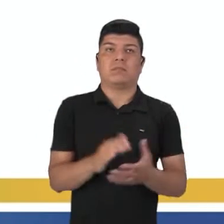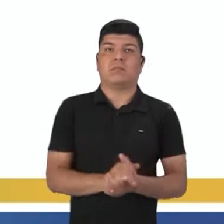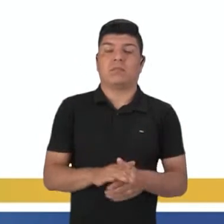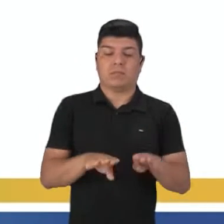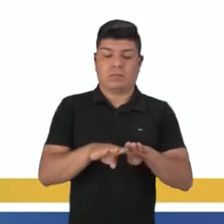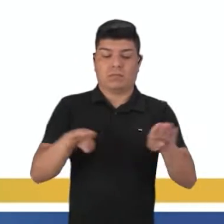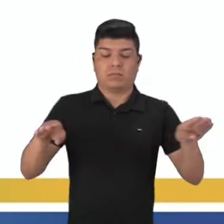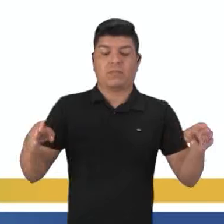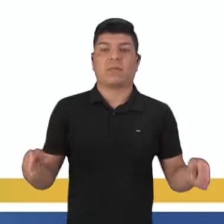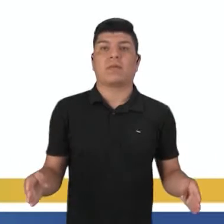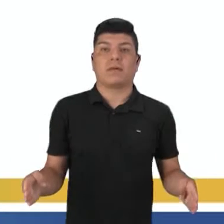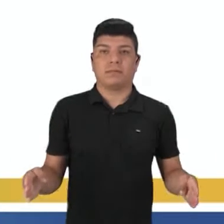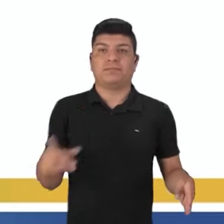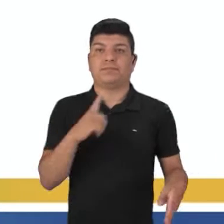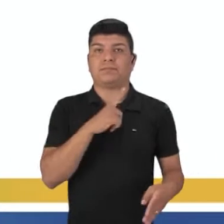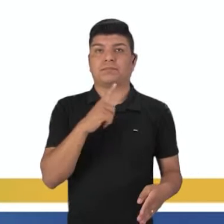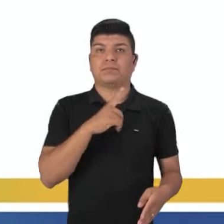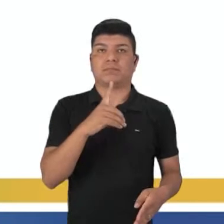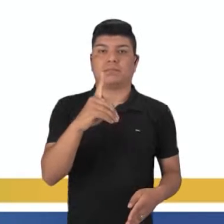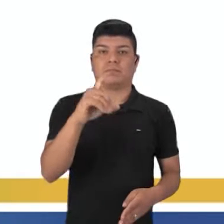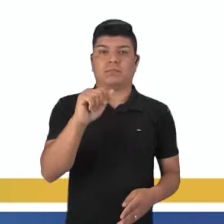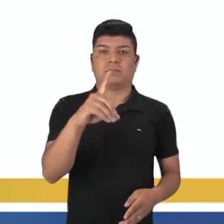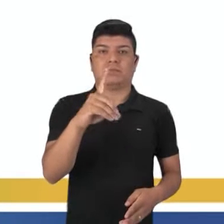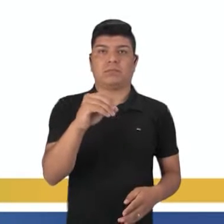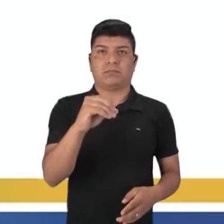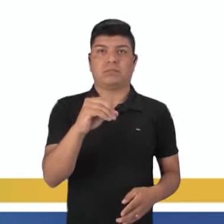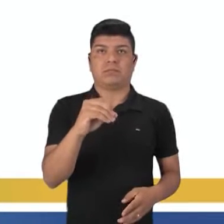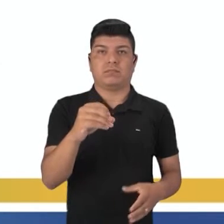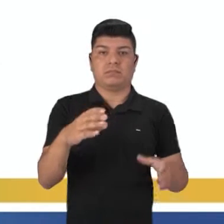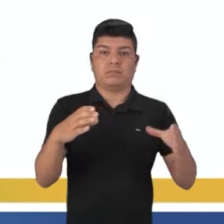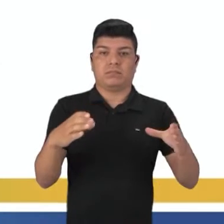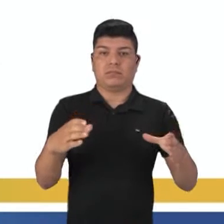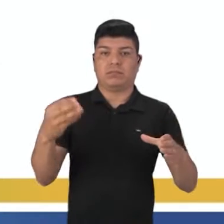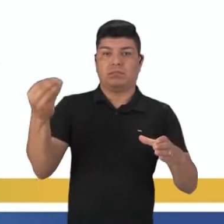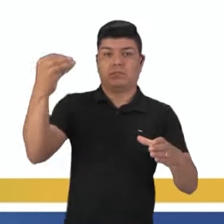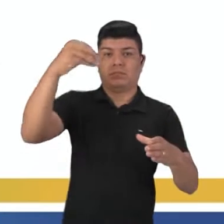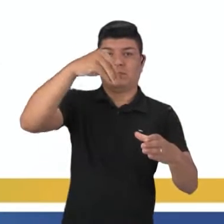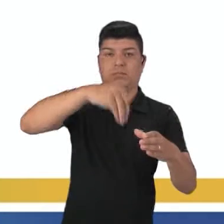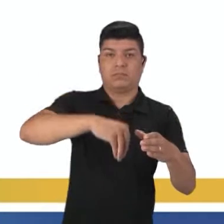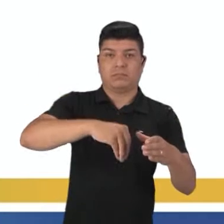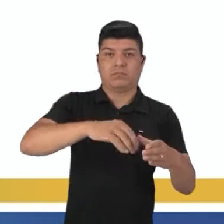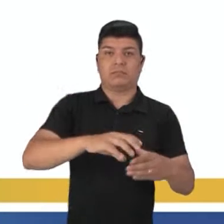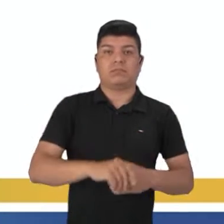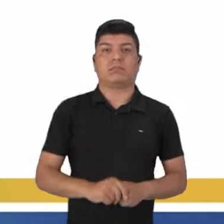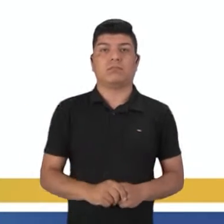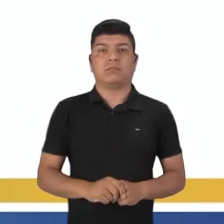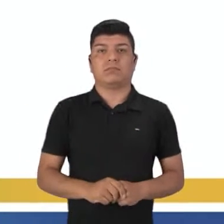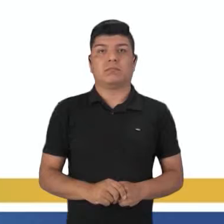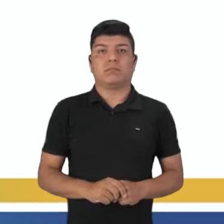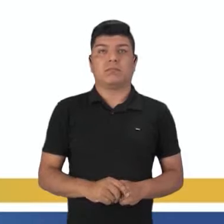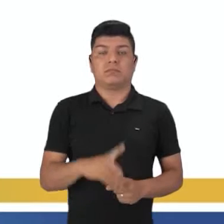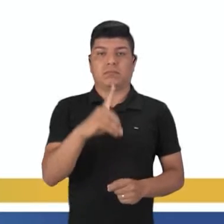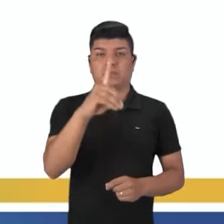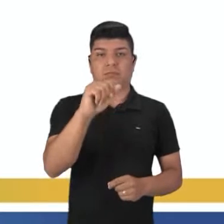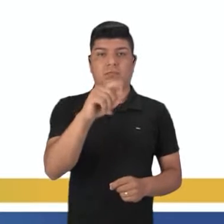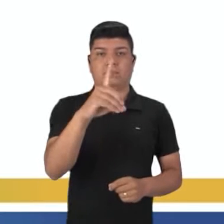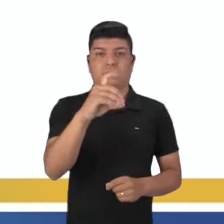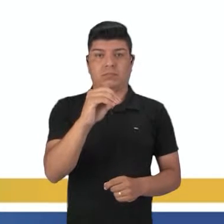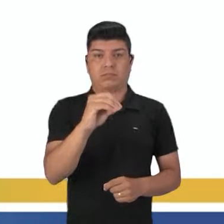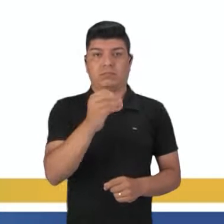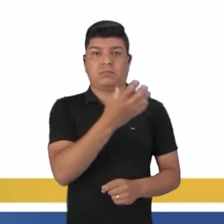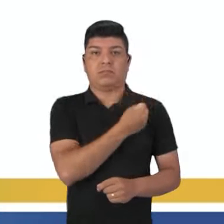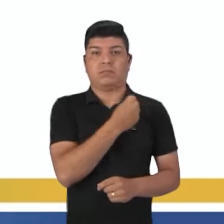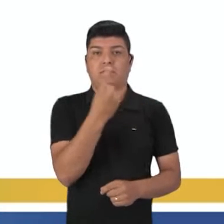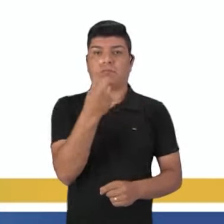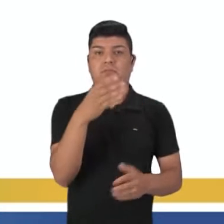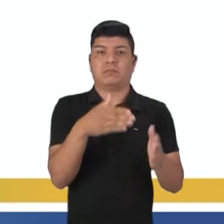uma mesa nós temos um dado e uma urna, tá? Esse dado ele está numerado